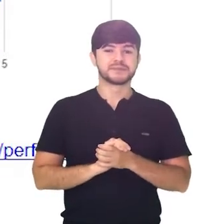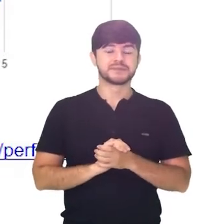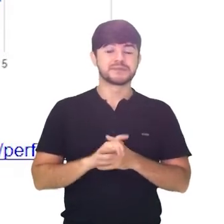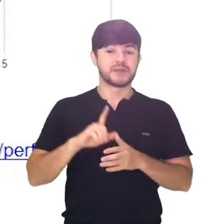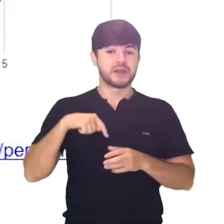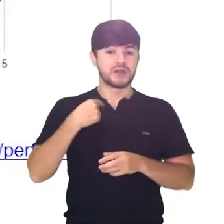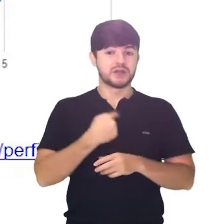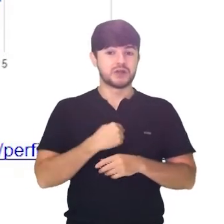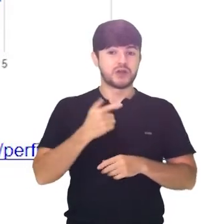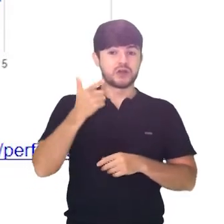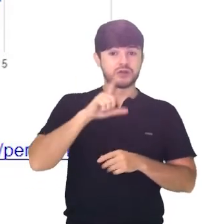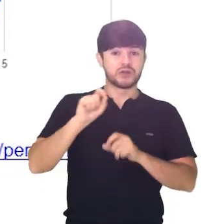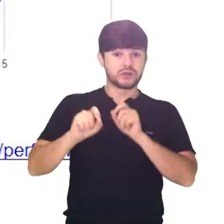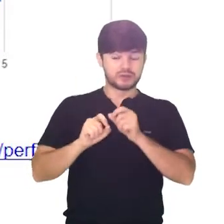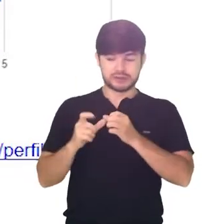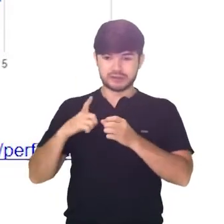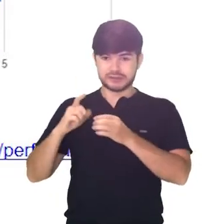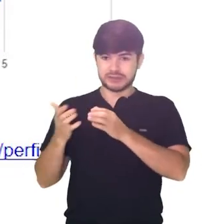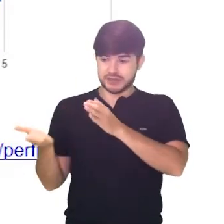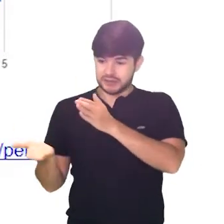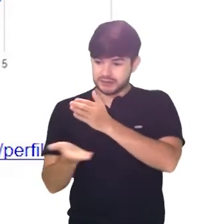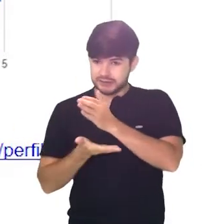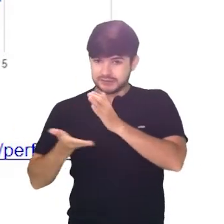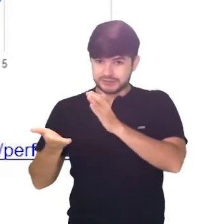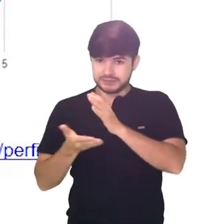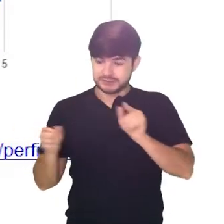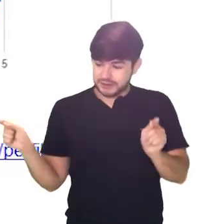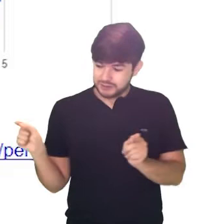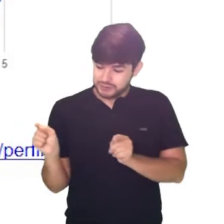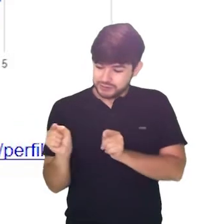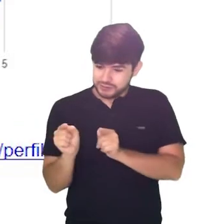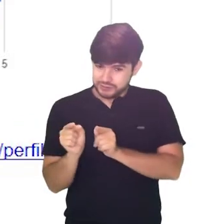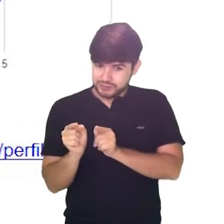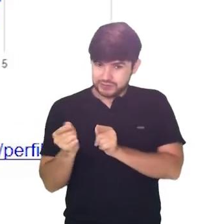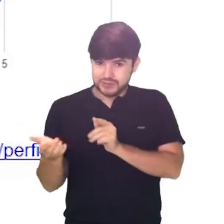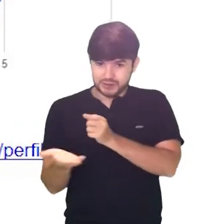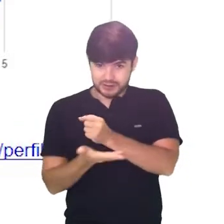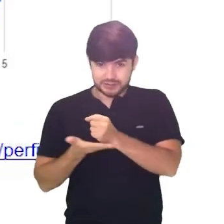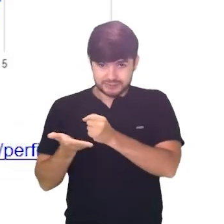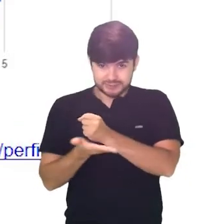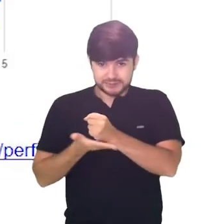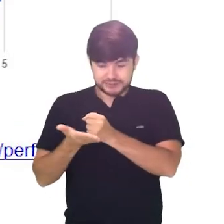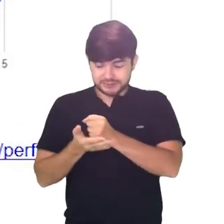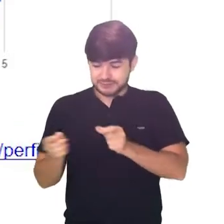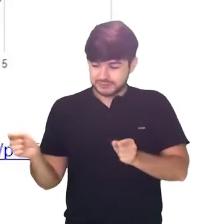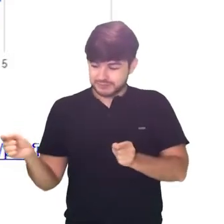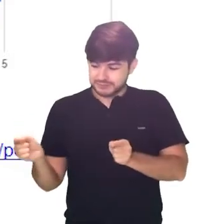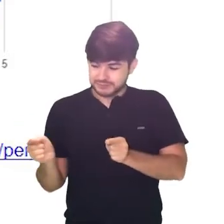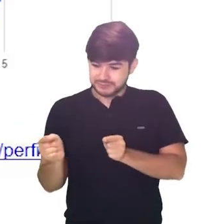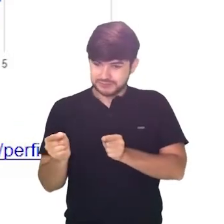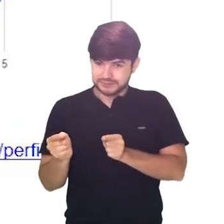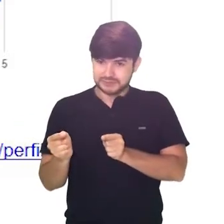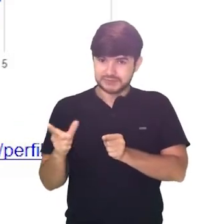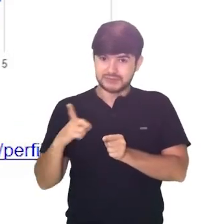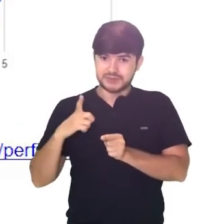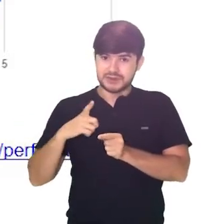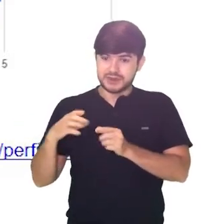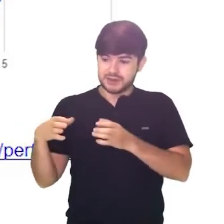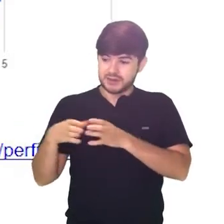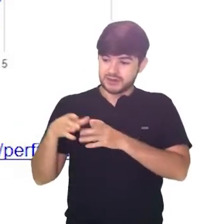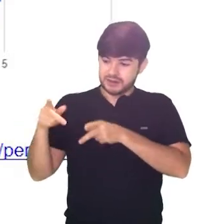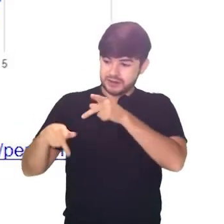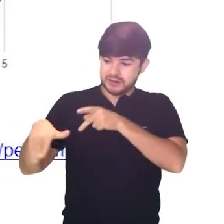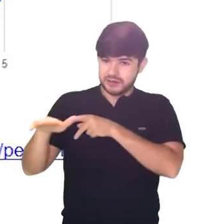a gente vai ter uma base que ela é mais estreita, ela é menor do que a de 91, que significa que a população jovem